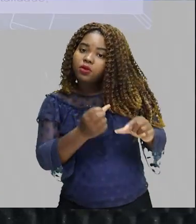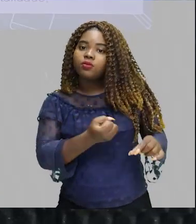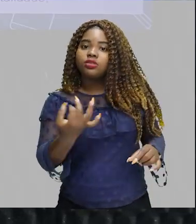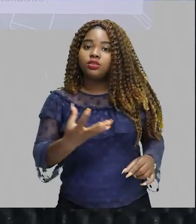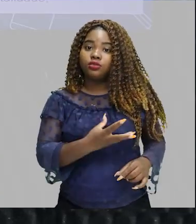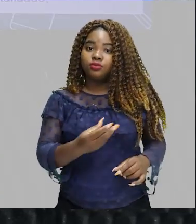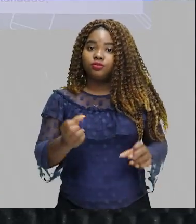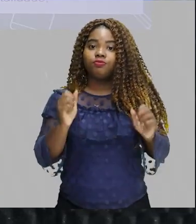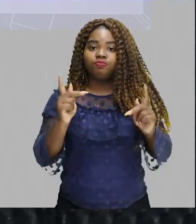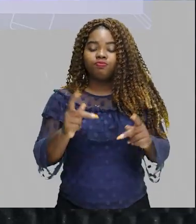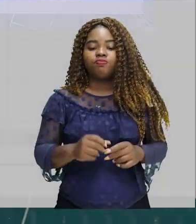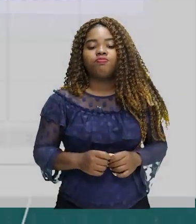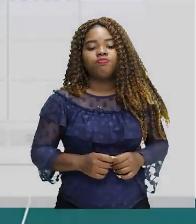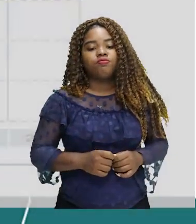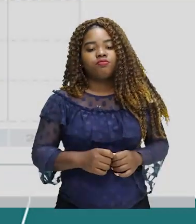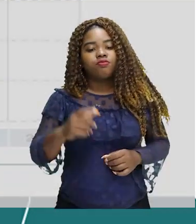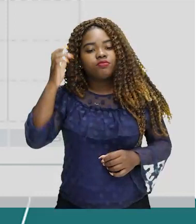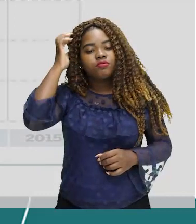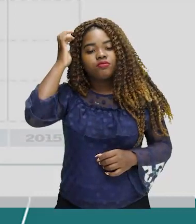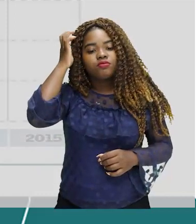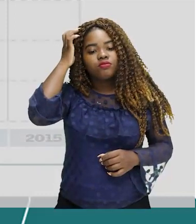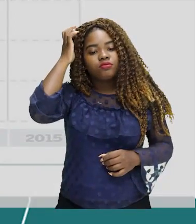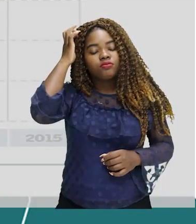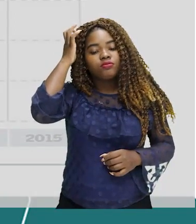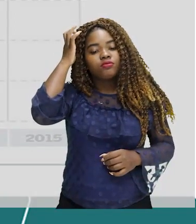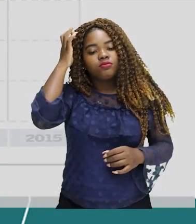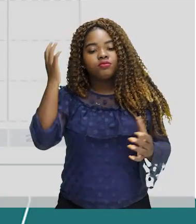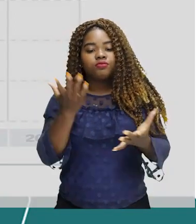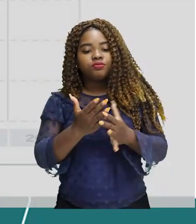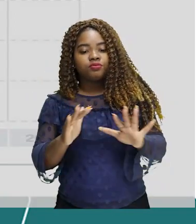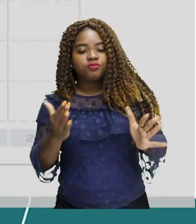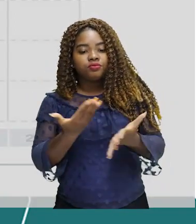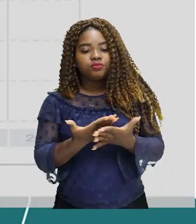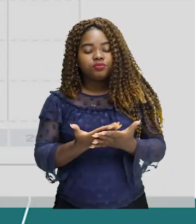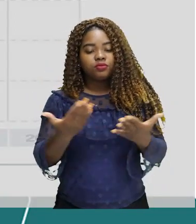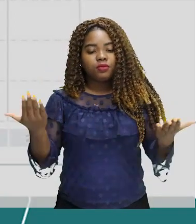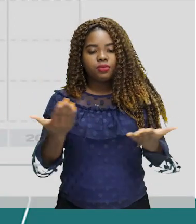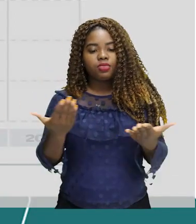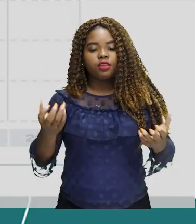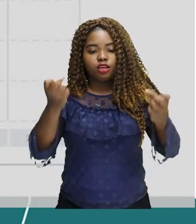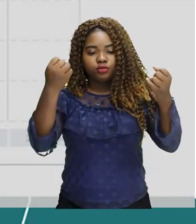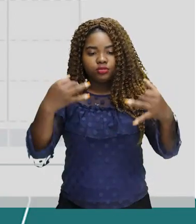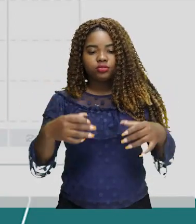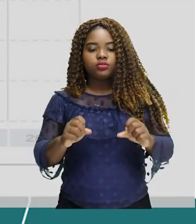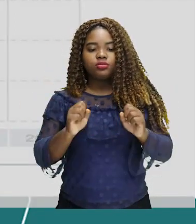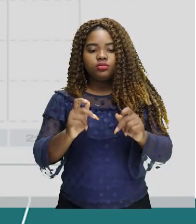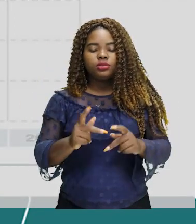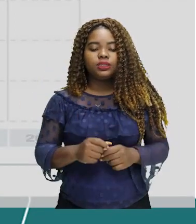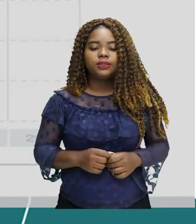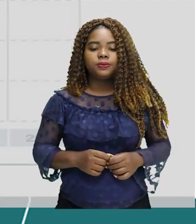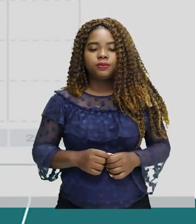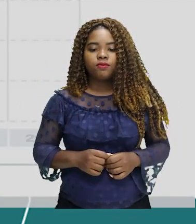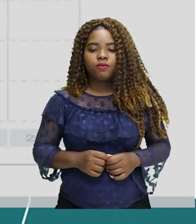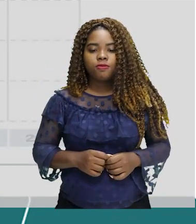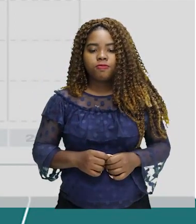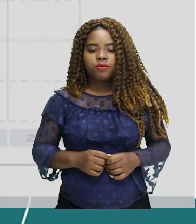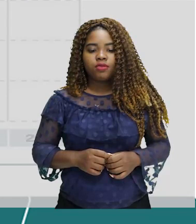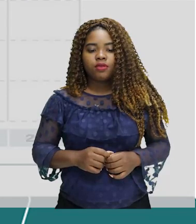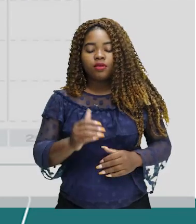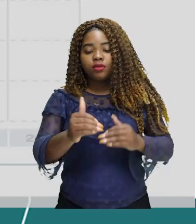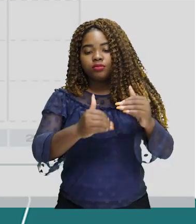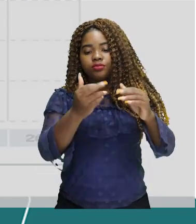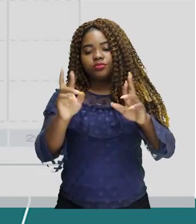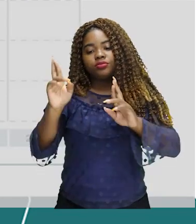Beleza? Facinho, Marcos, facinho. E, para a gente finalizar e falar, claro, da nossa reforma previdenciária, vamos falar sobre a evolução